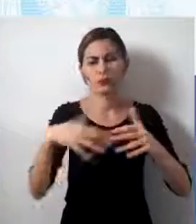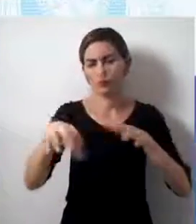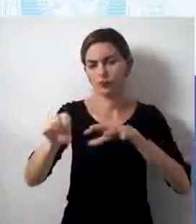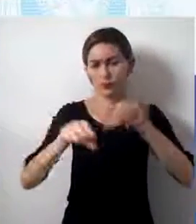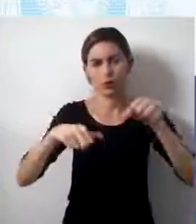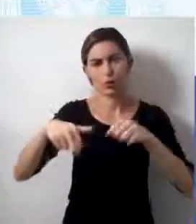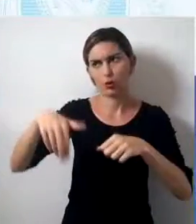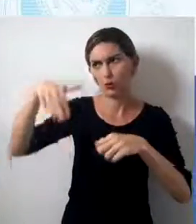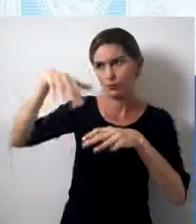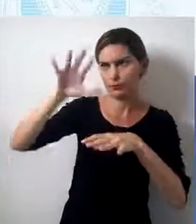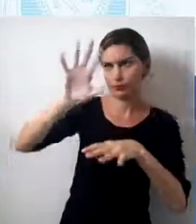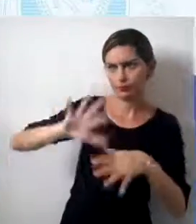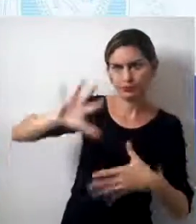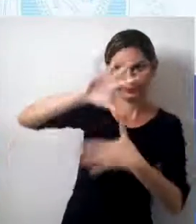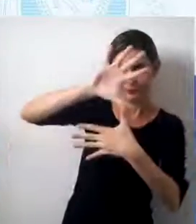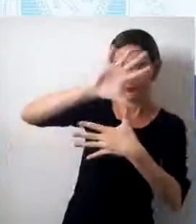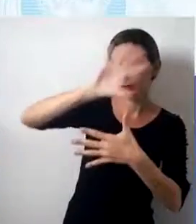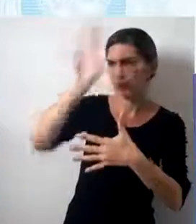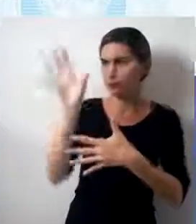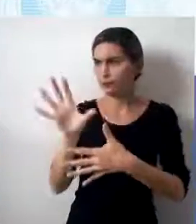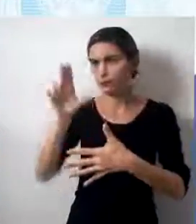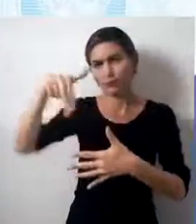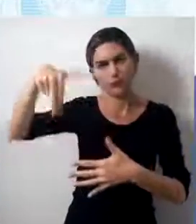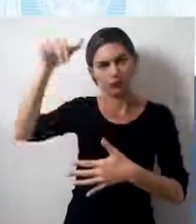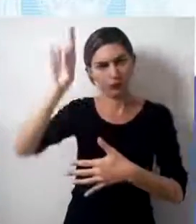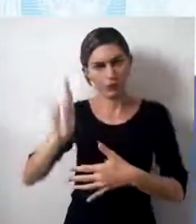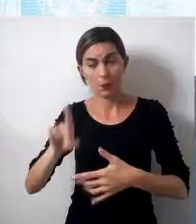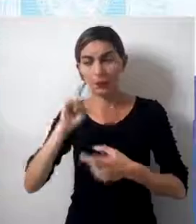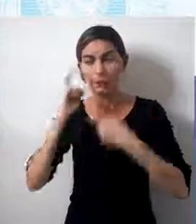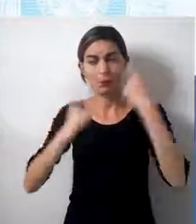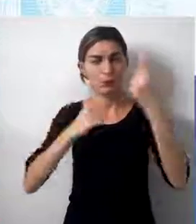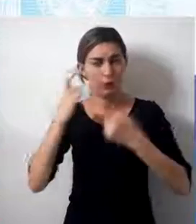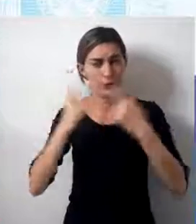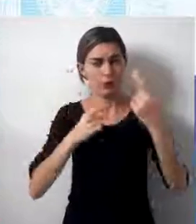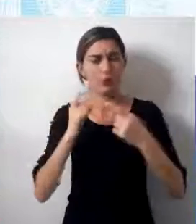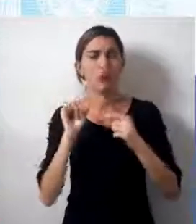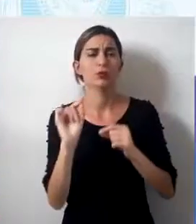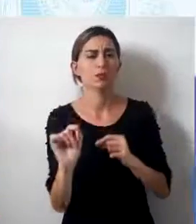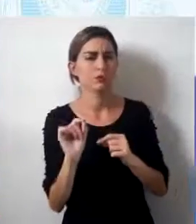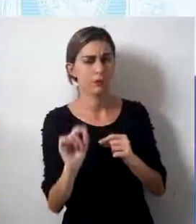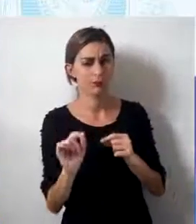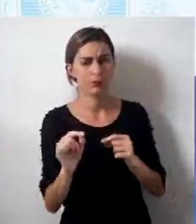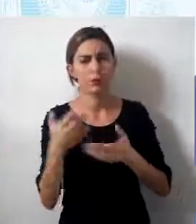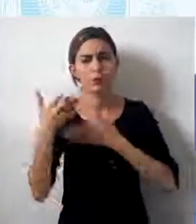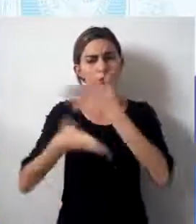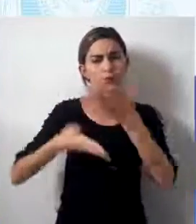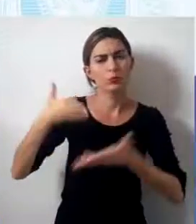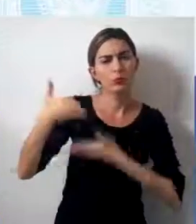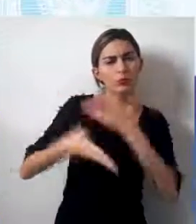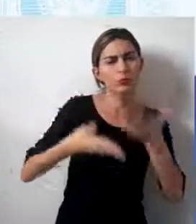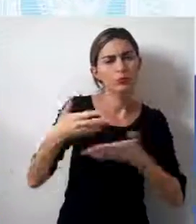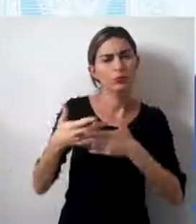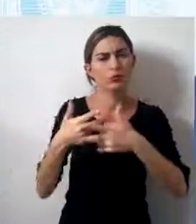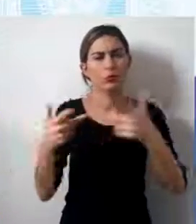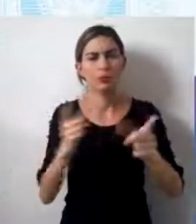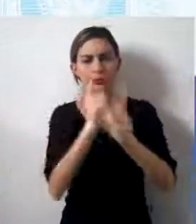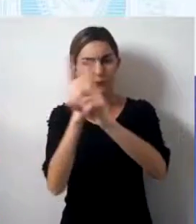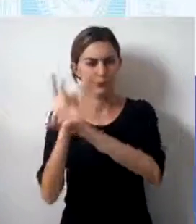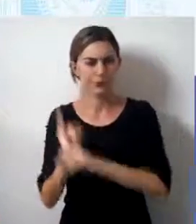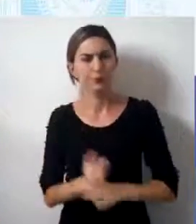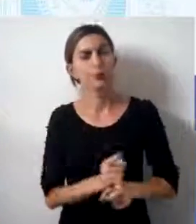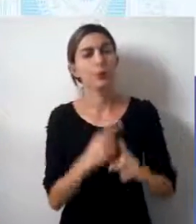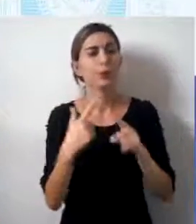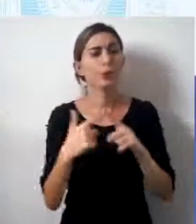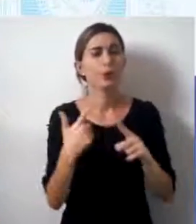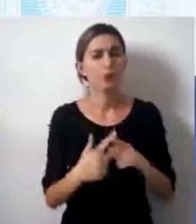ocupação na costa do Nordeste, né? Havia preocupação em se cuidar daquilo que tinha sido